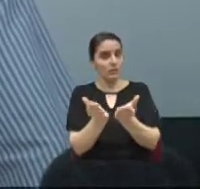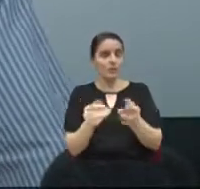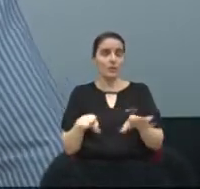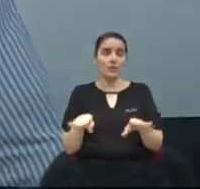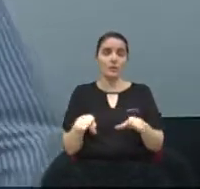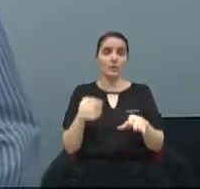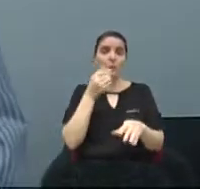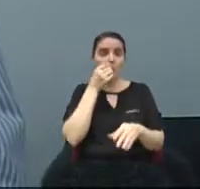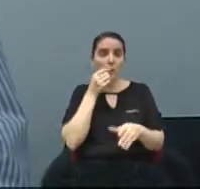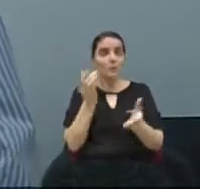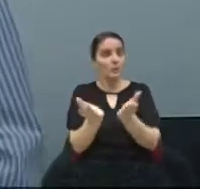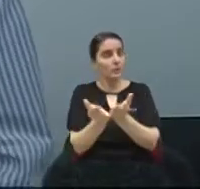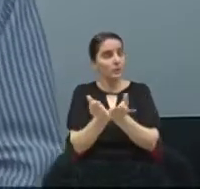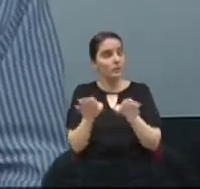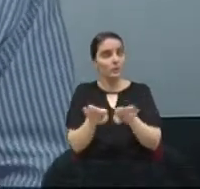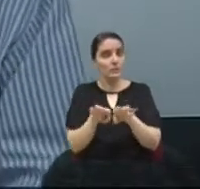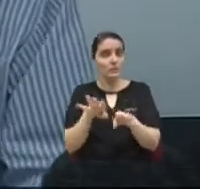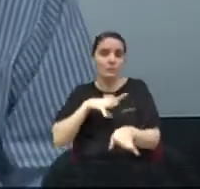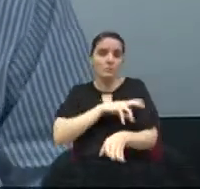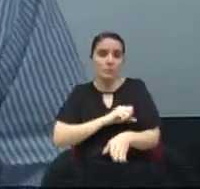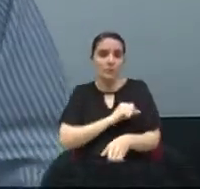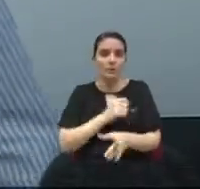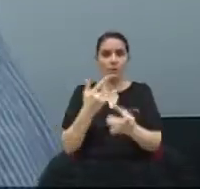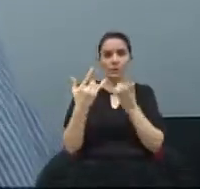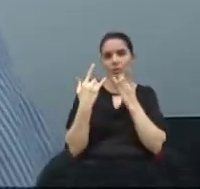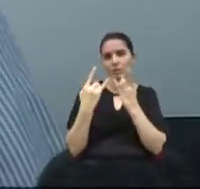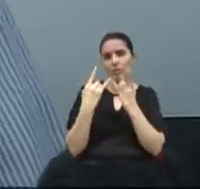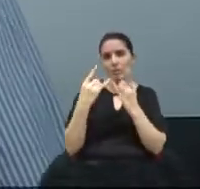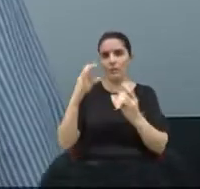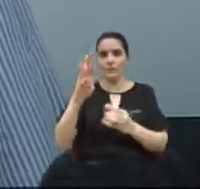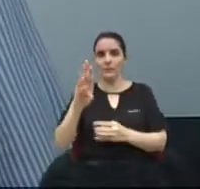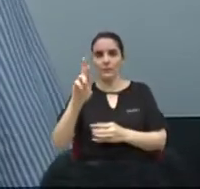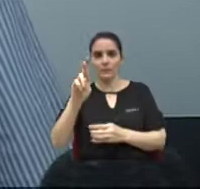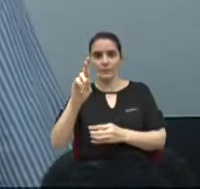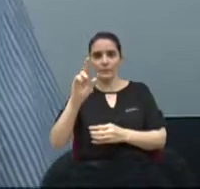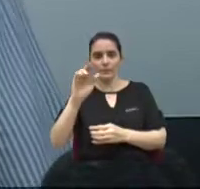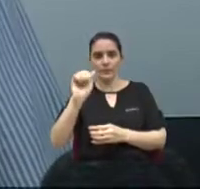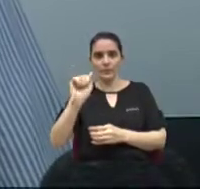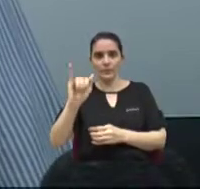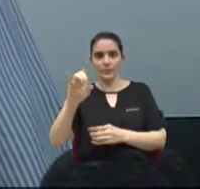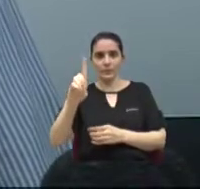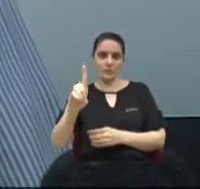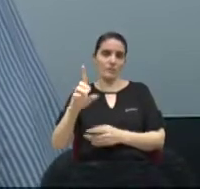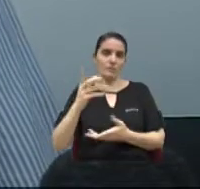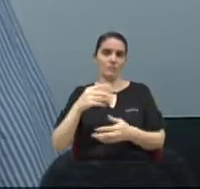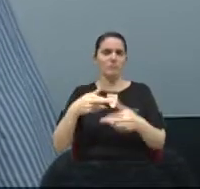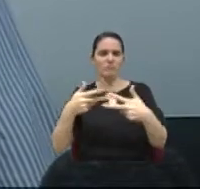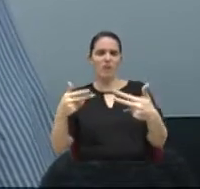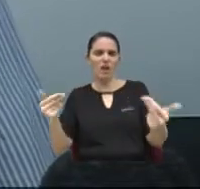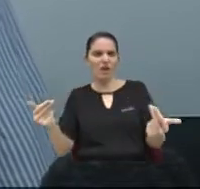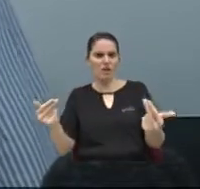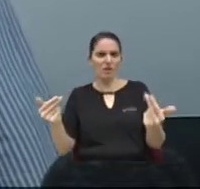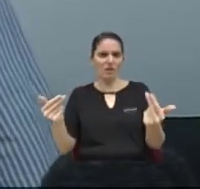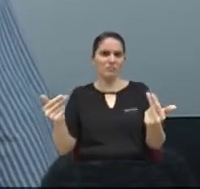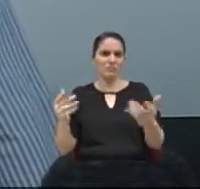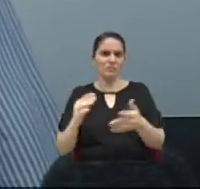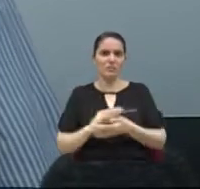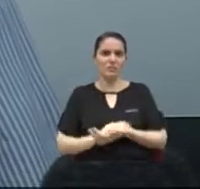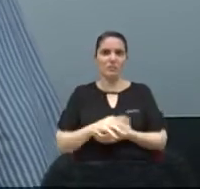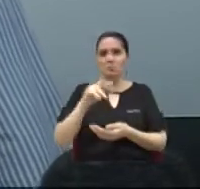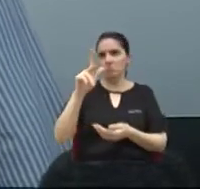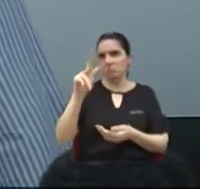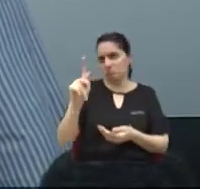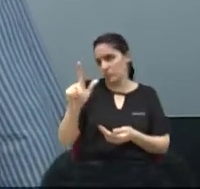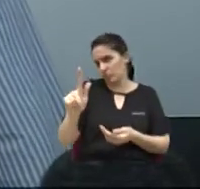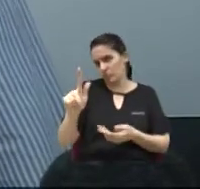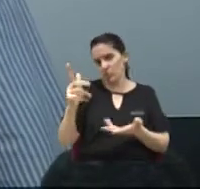e nós temos rock internacional, Bride, Brother Simeon. Então nós temos, fora o PG que o senhor